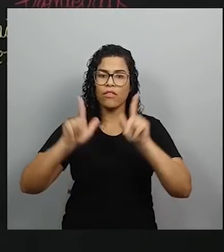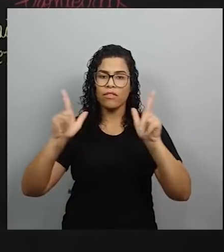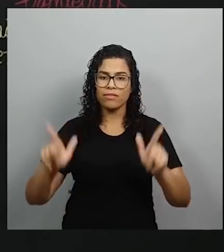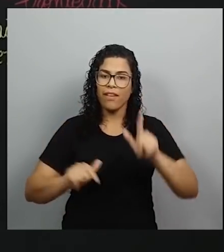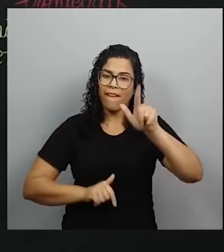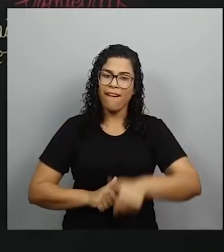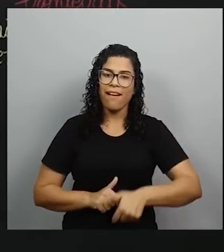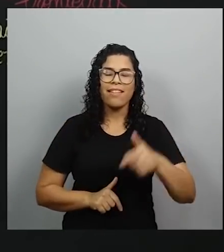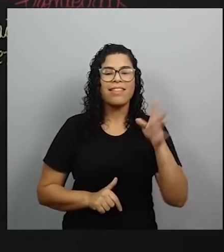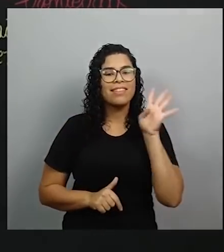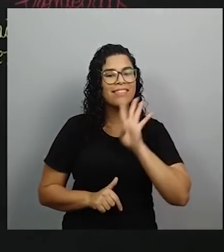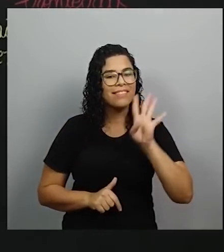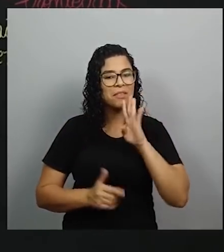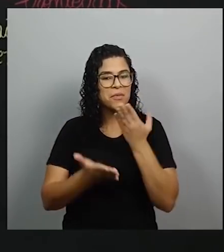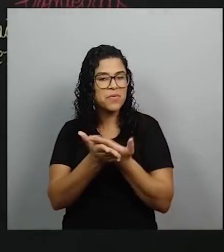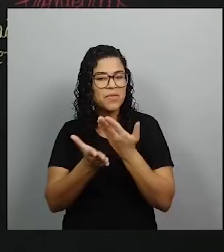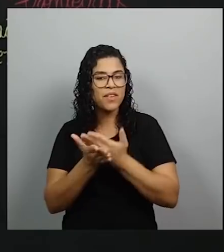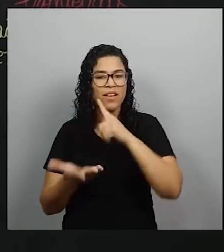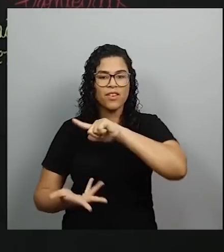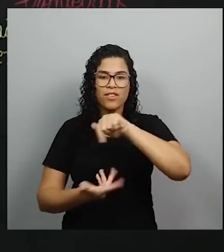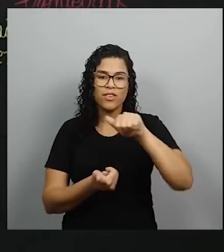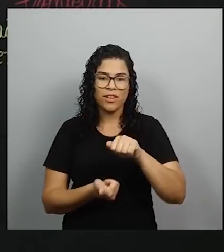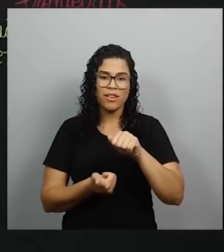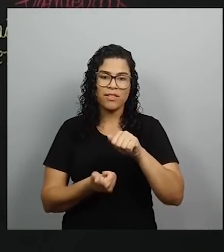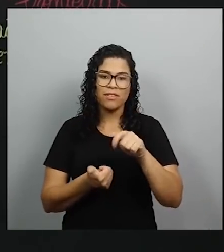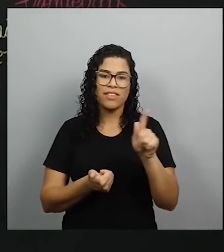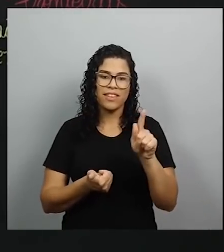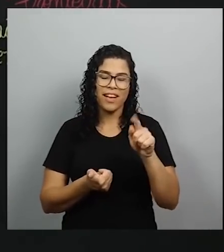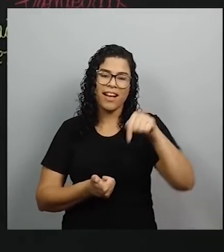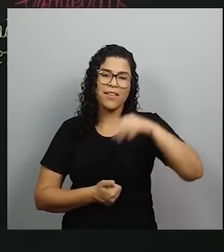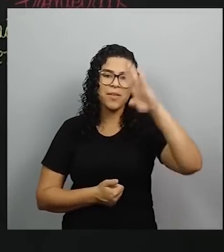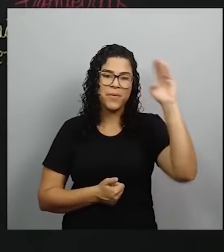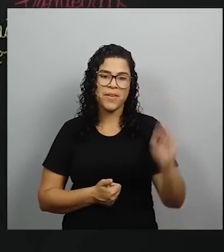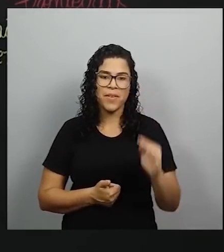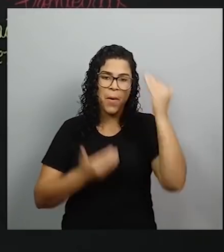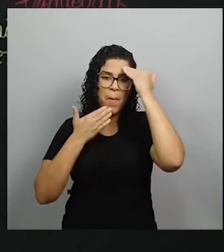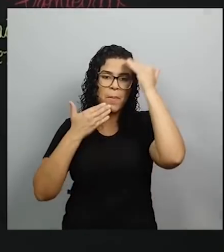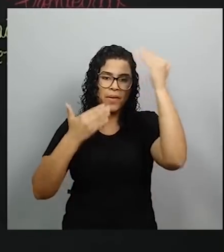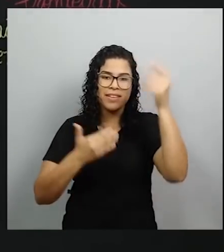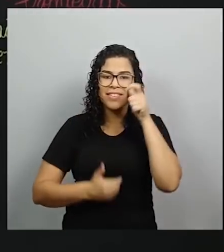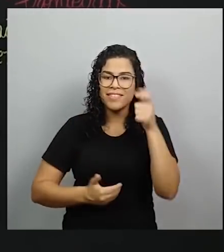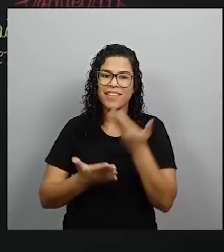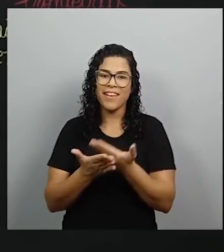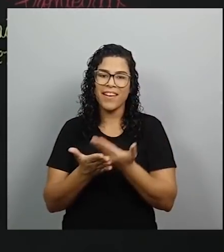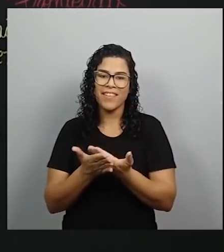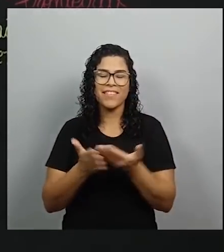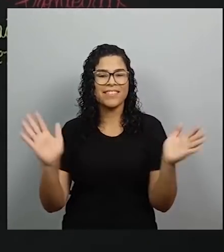estudar a geografia do Brasil. Vamos comigo? Muito obrigado por ter assistido essa aula aí. Tchau, tchau!